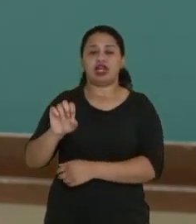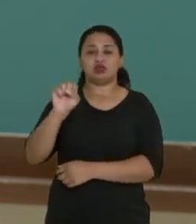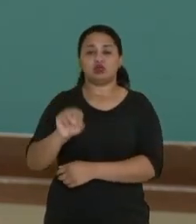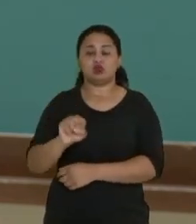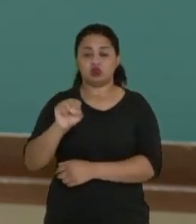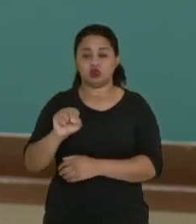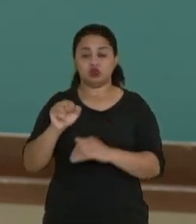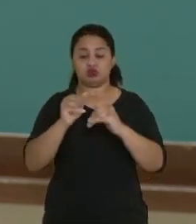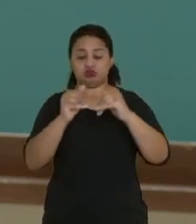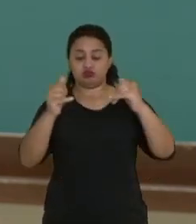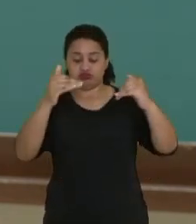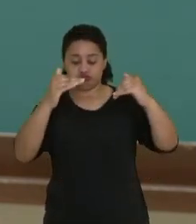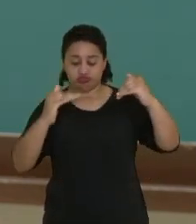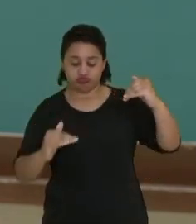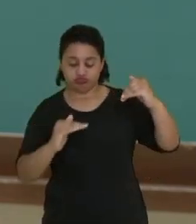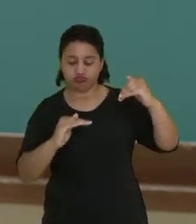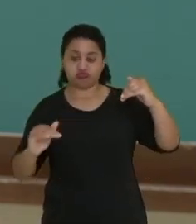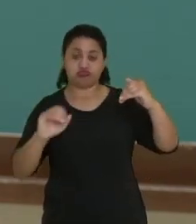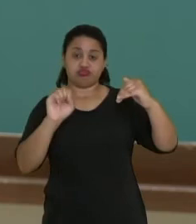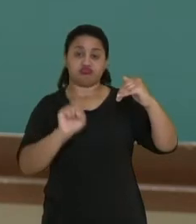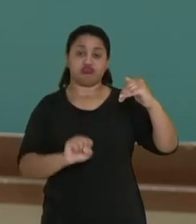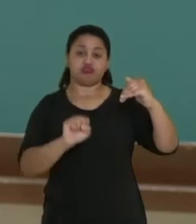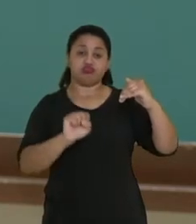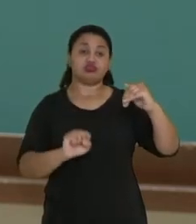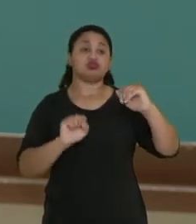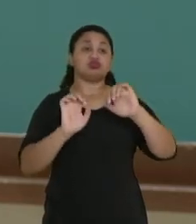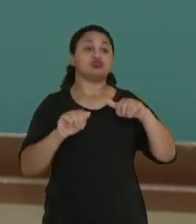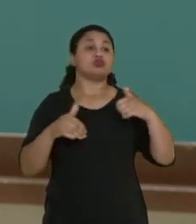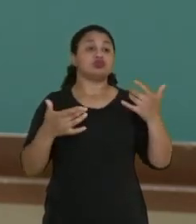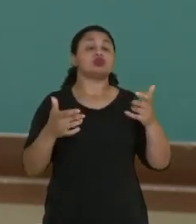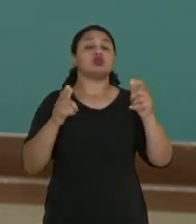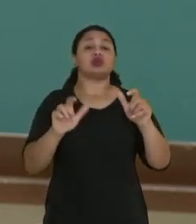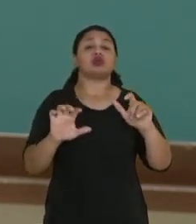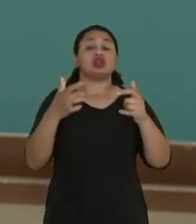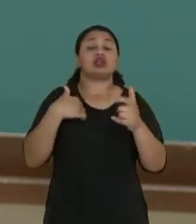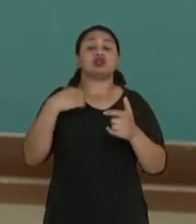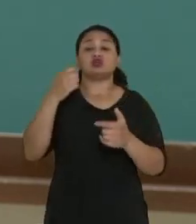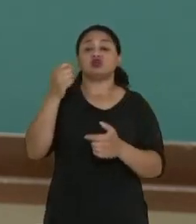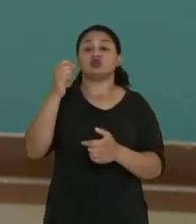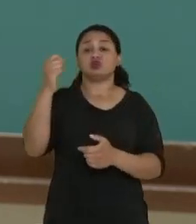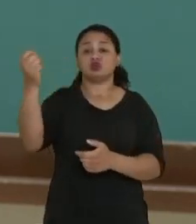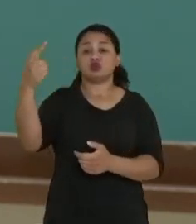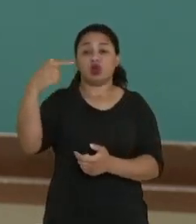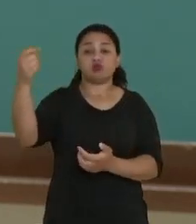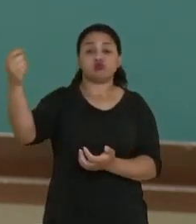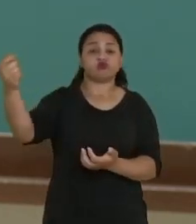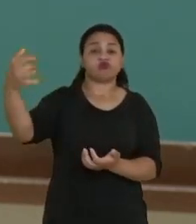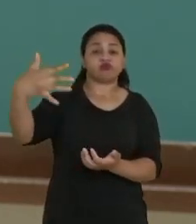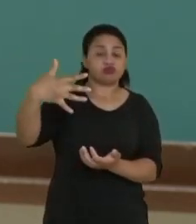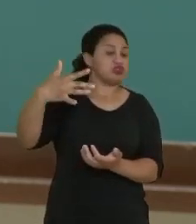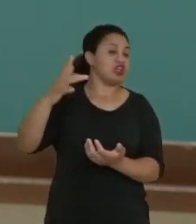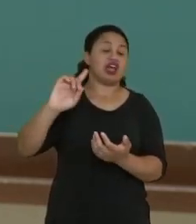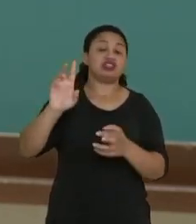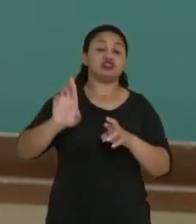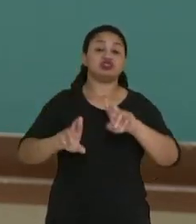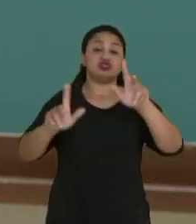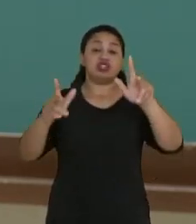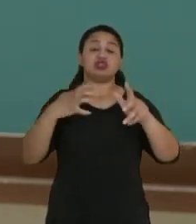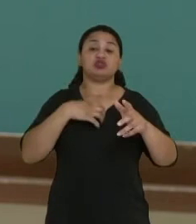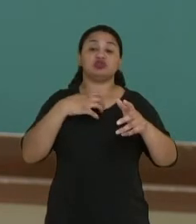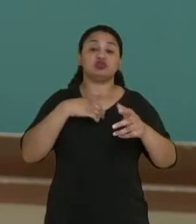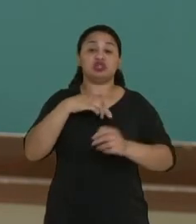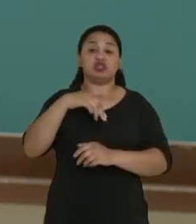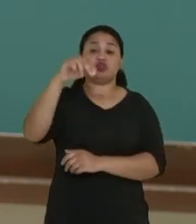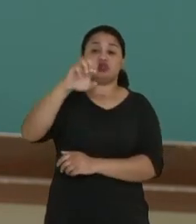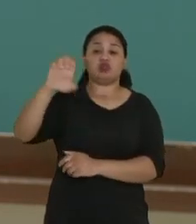Trópico de Capricórnio, ao sul do Trópico de Capricórnio, onde a radiação solar não atinge da mesma forma ou com a